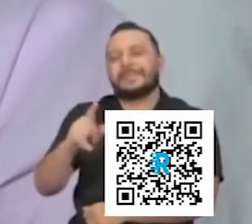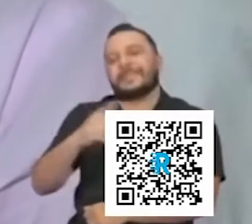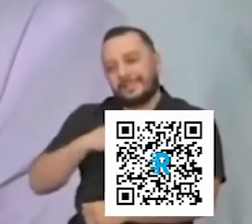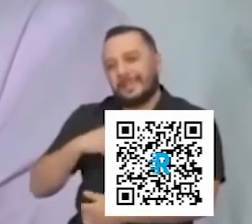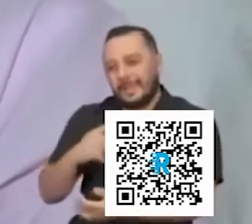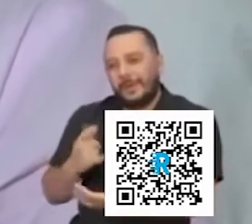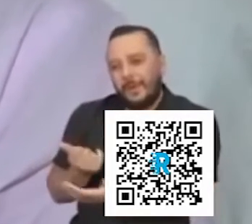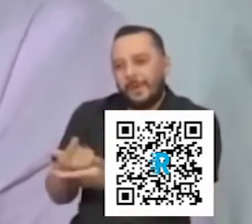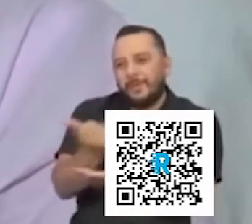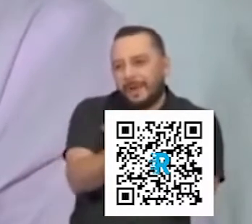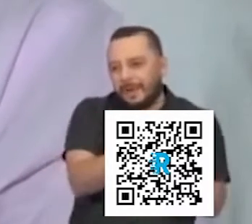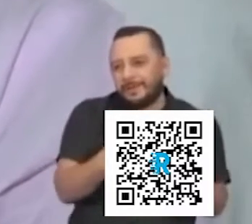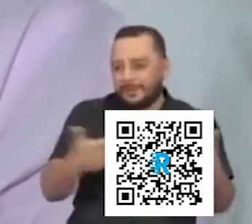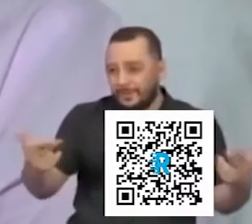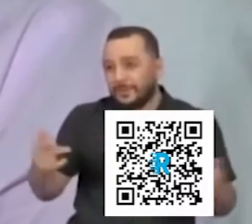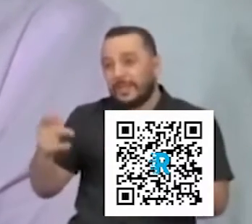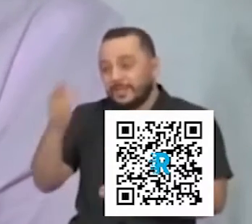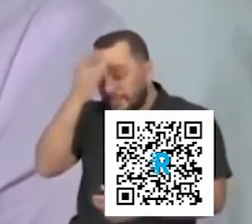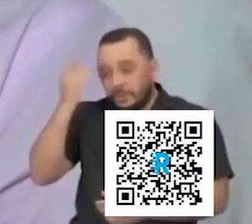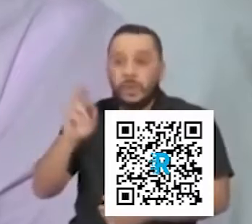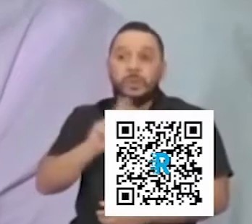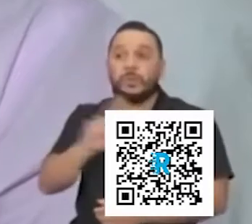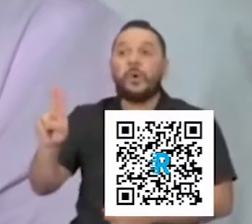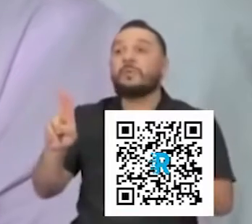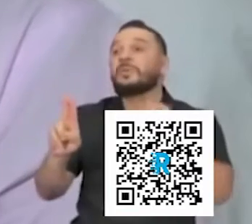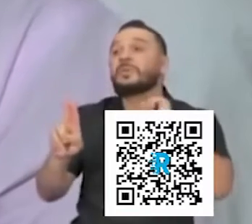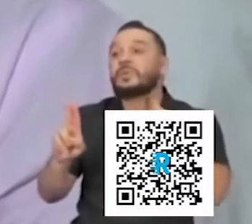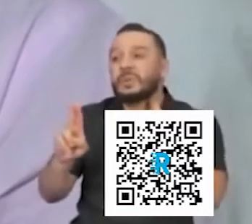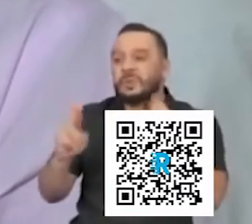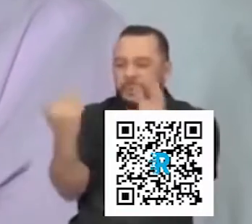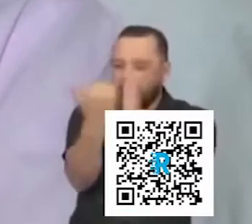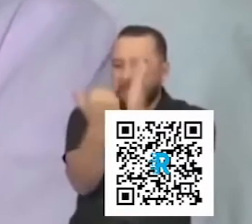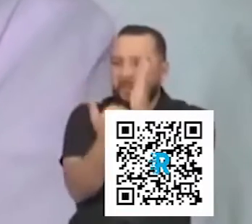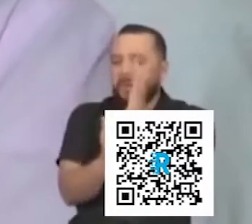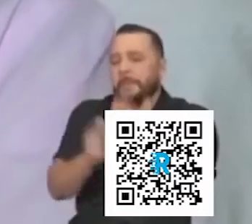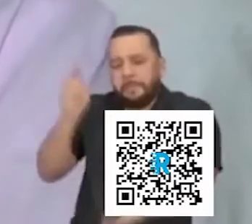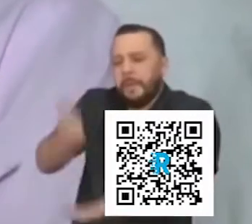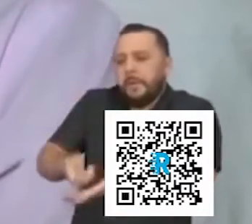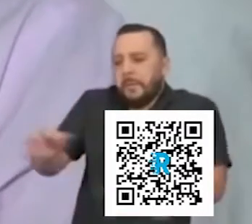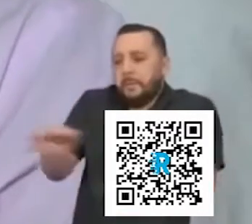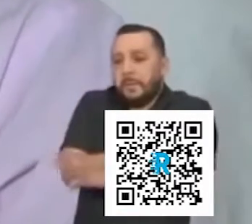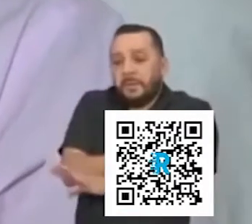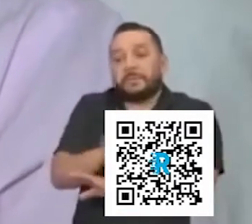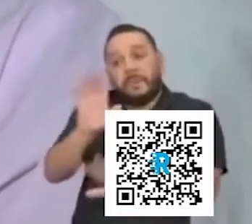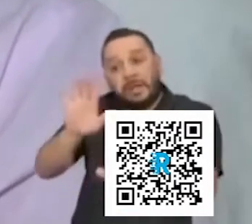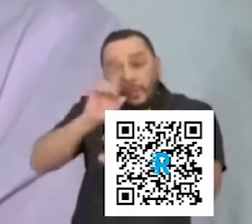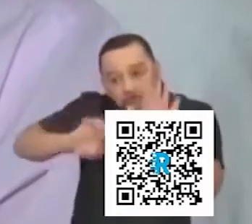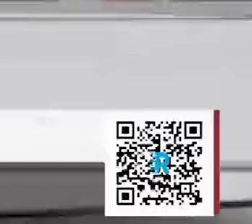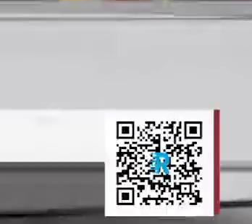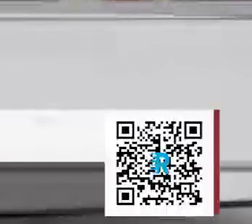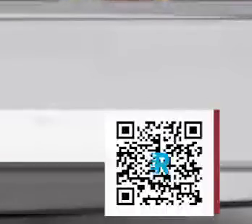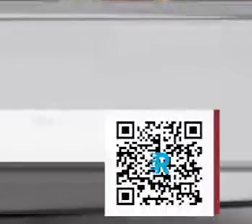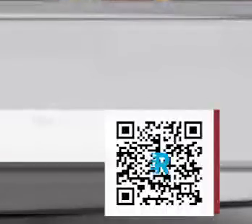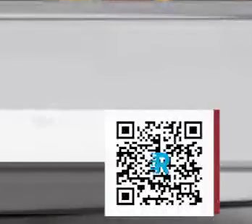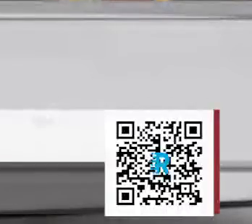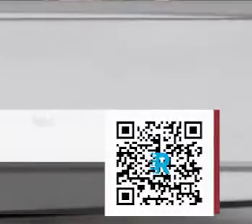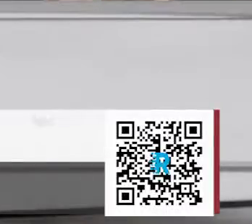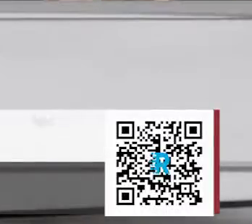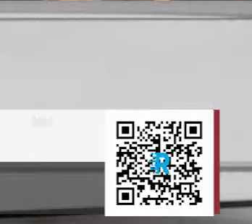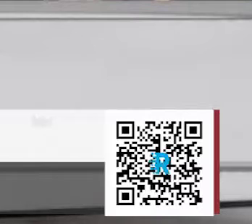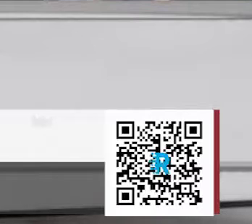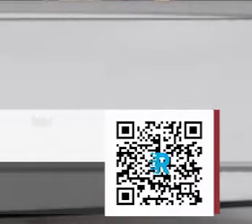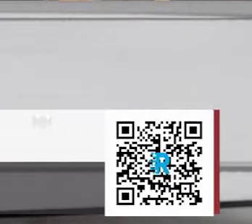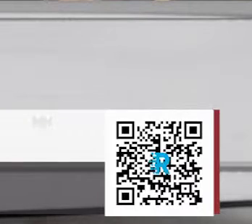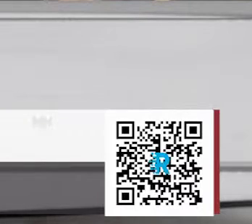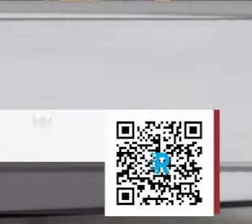mercado. Então, muitas pessoas limparam o nome, mas é preciso tomar cuidado para você daqui a pouco, em março, não estar com o nome sujo de novo. E a